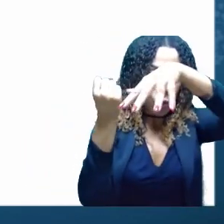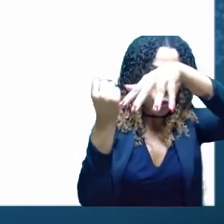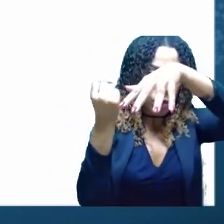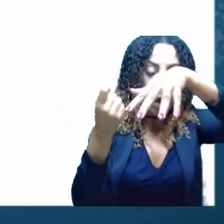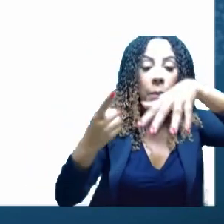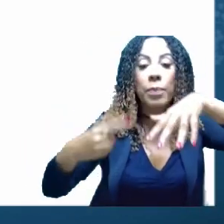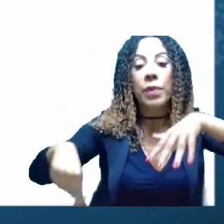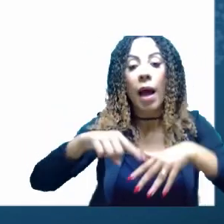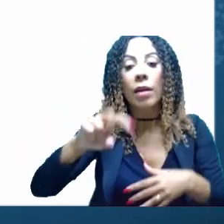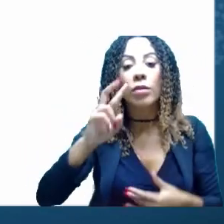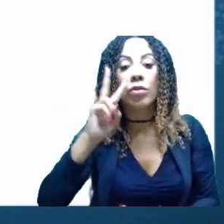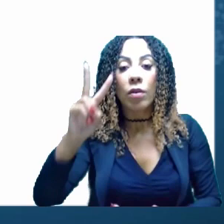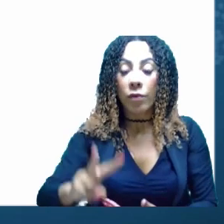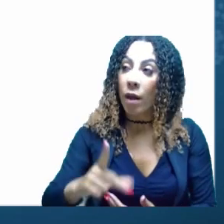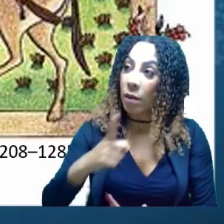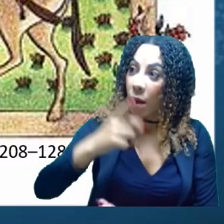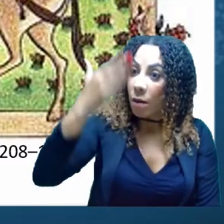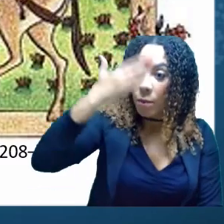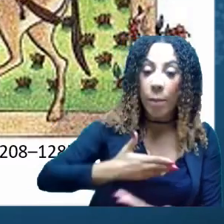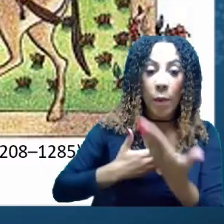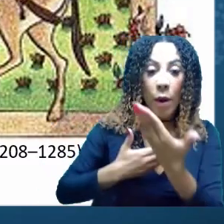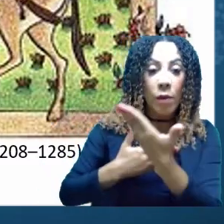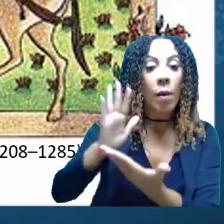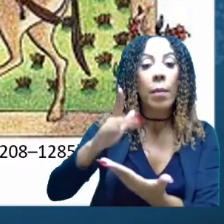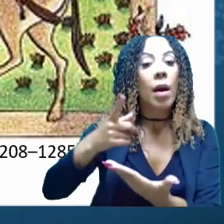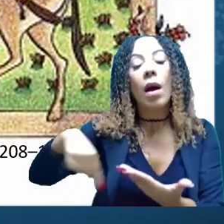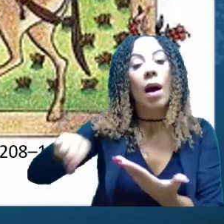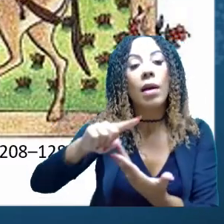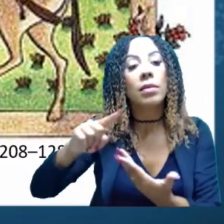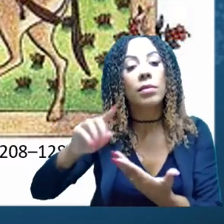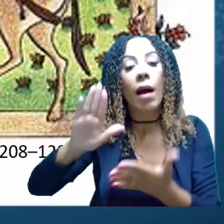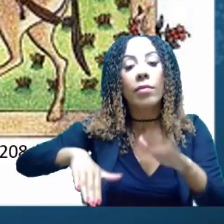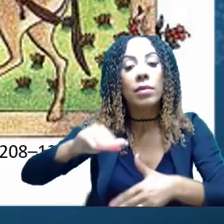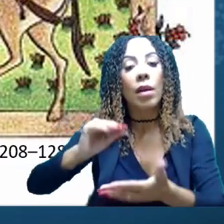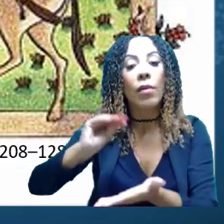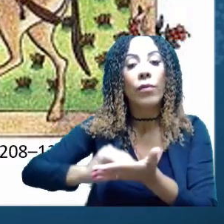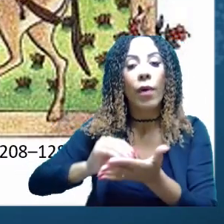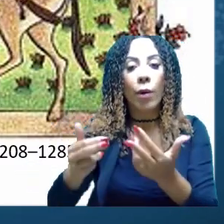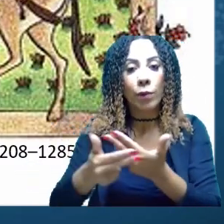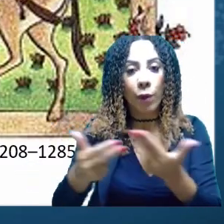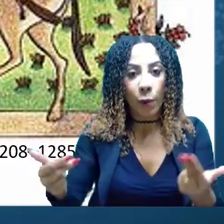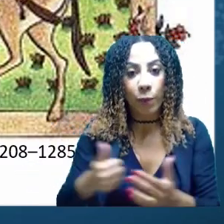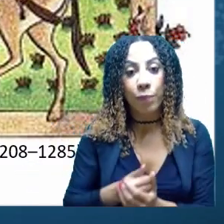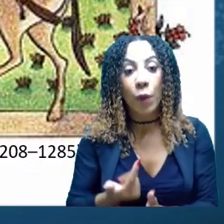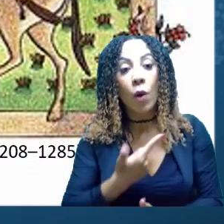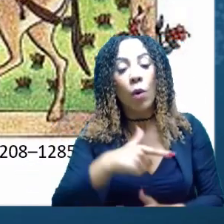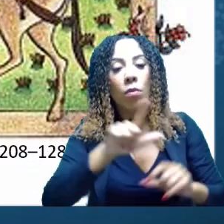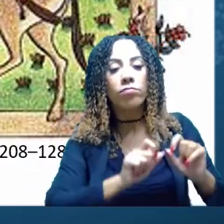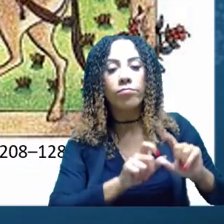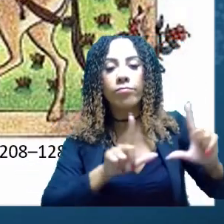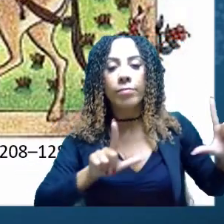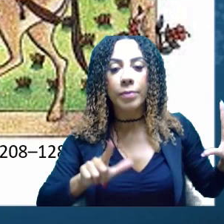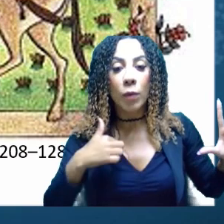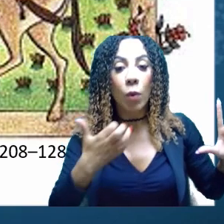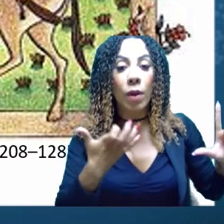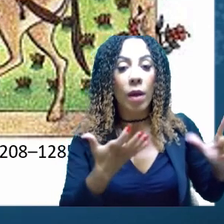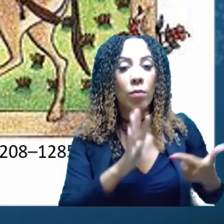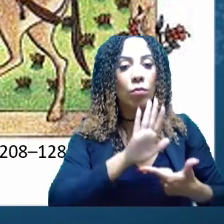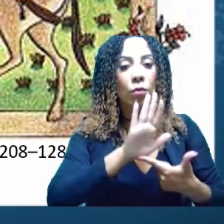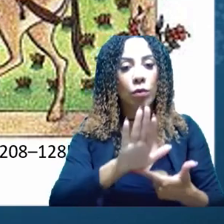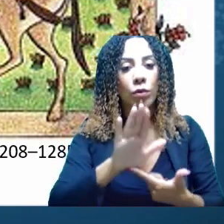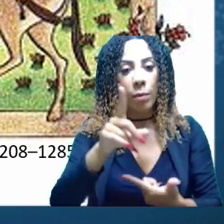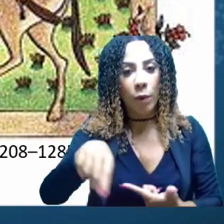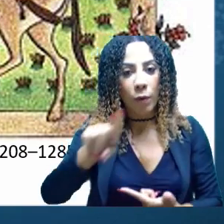não necessariamente usando as evidências que nós gostaríamos de ter. Este é o cartoon que eu gostaria de mostrar para vocês. Aqui nós temos